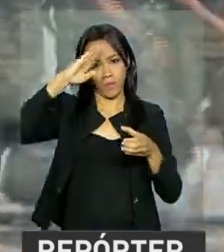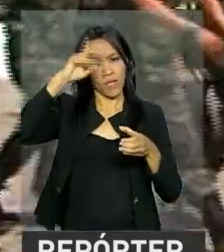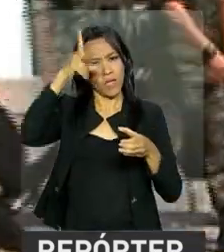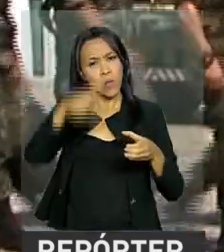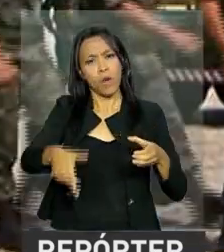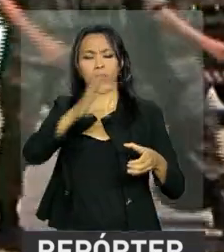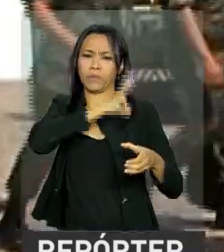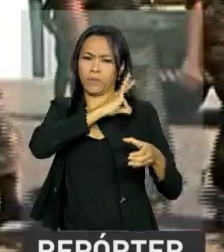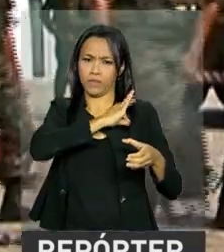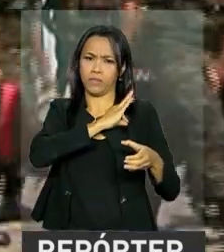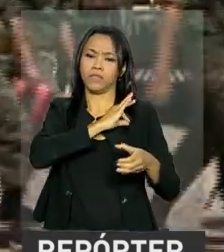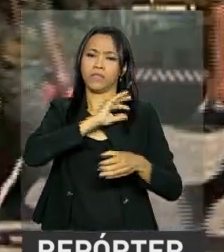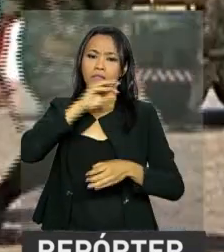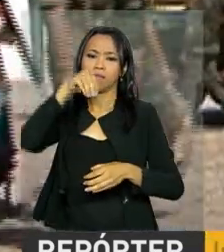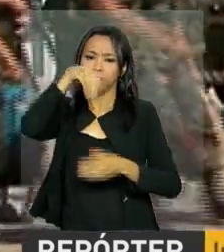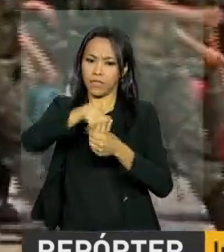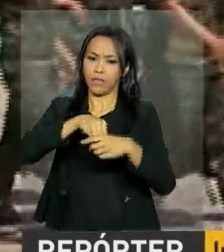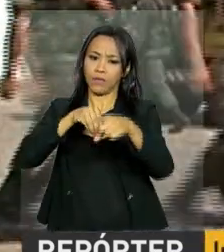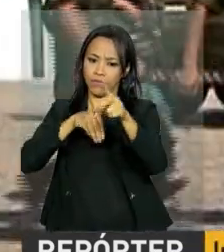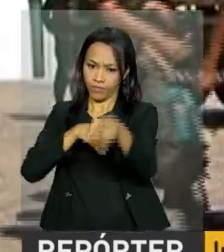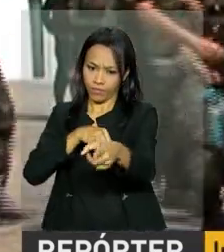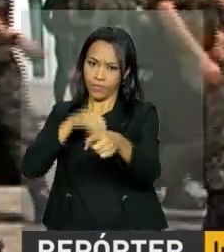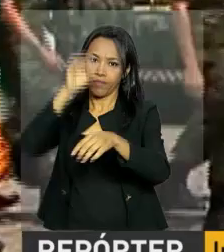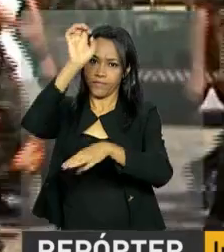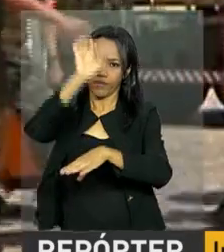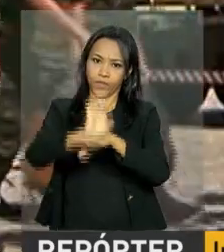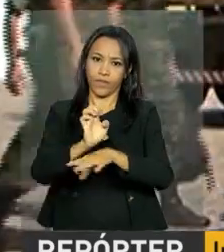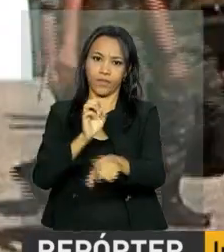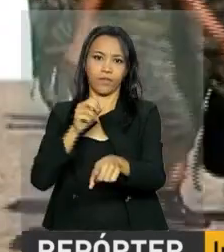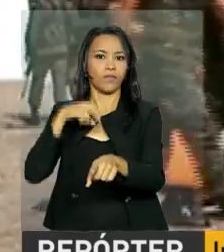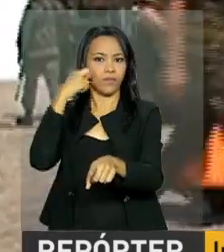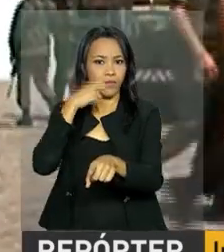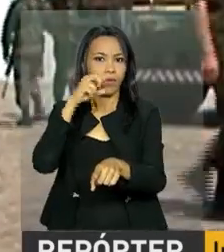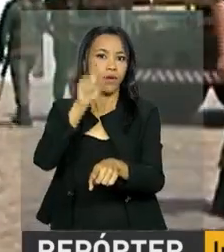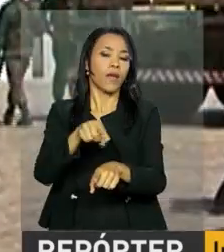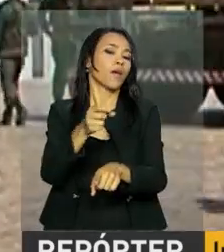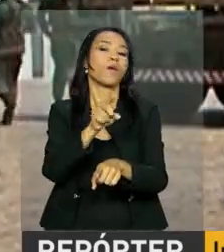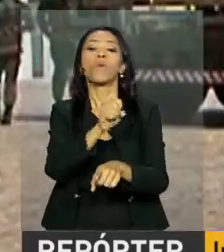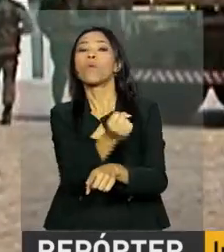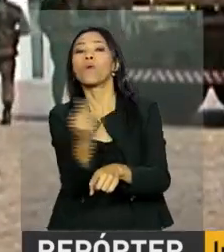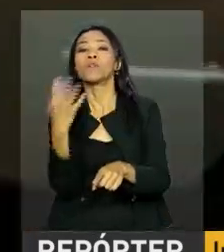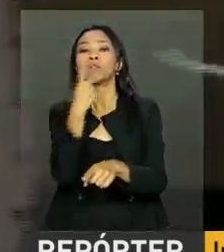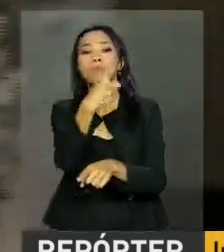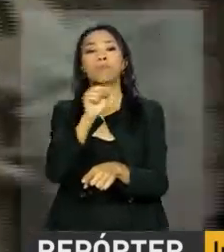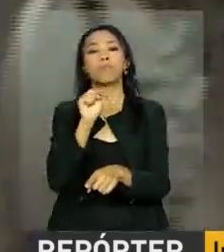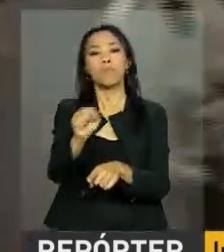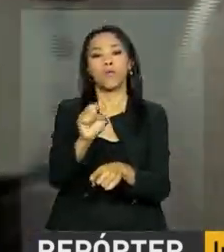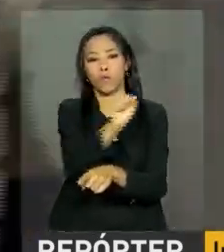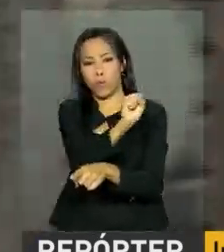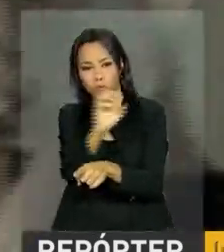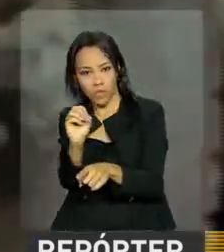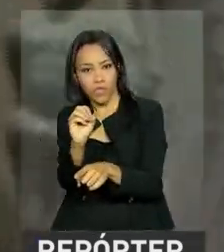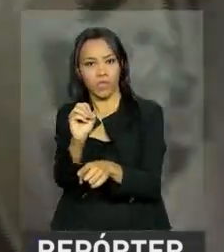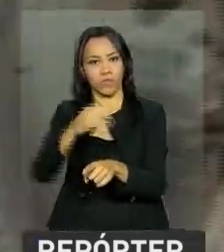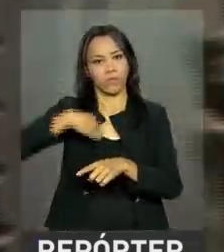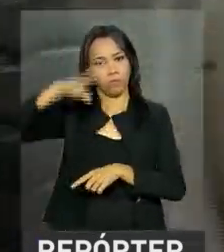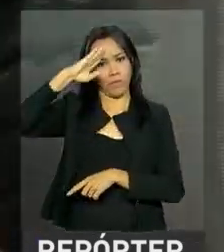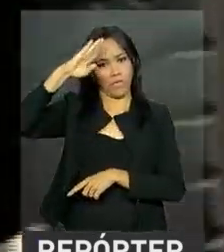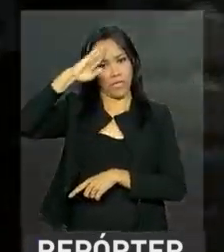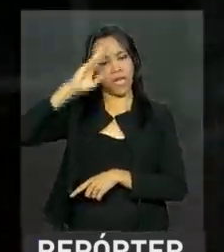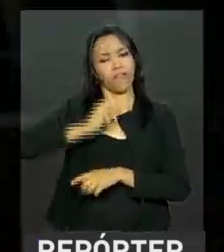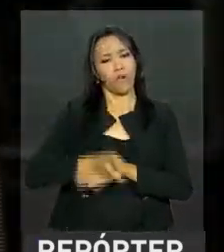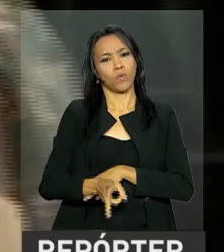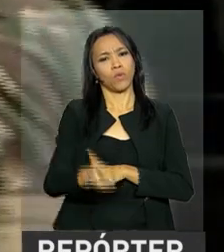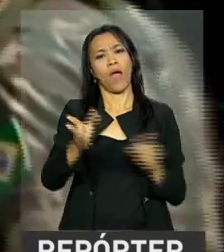de polícia na capital do estado e nas cidades vizinhas segundo o Ministério da Defesa são cerca de 10000 militares que devem reforçar a segurança até o dia